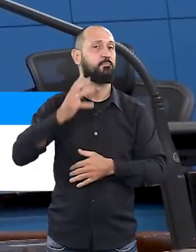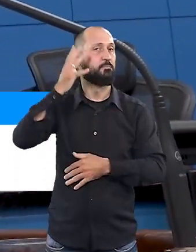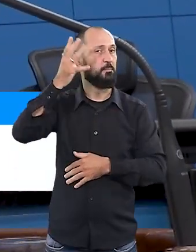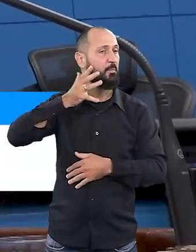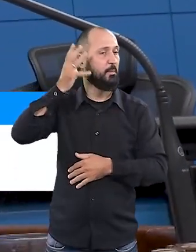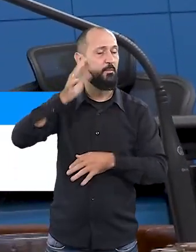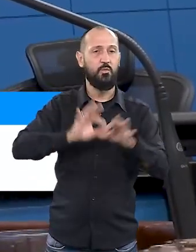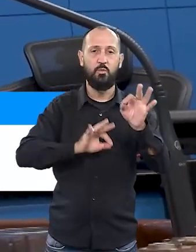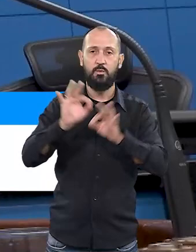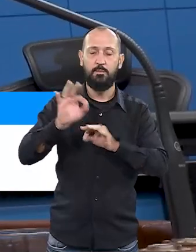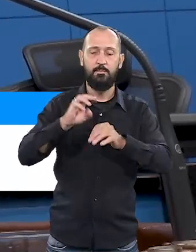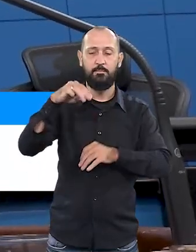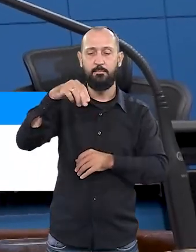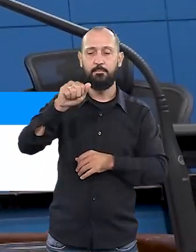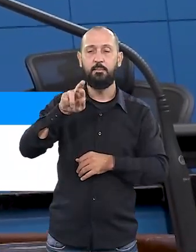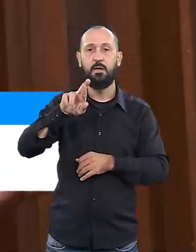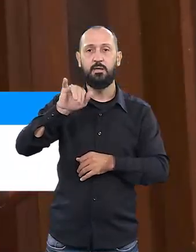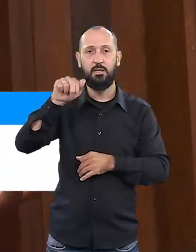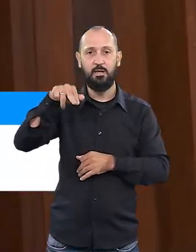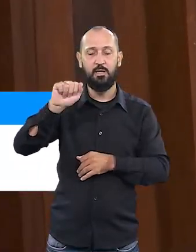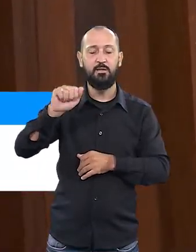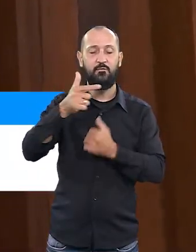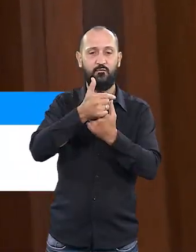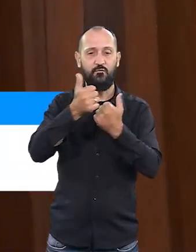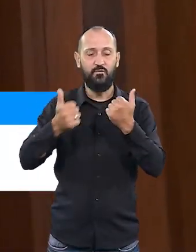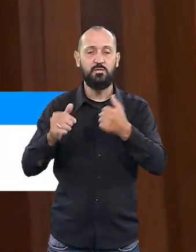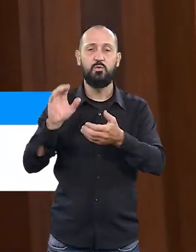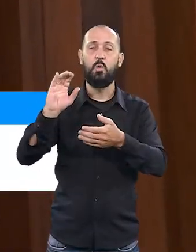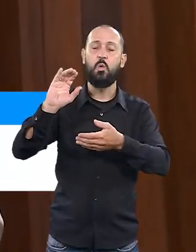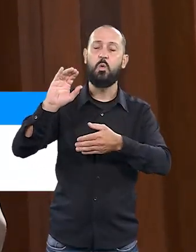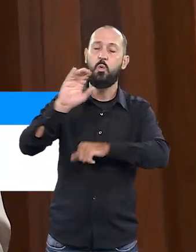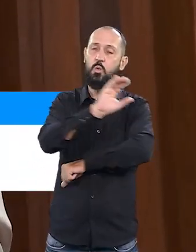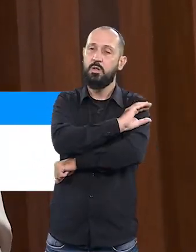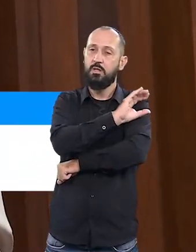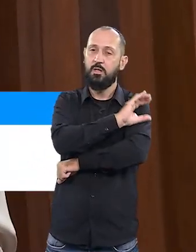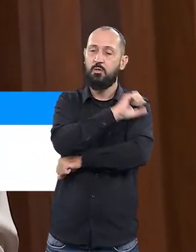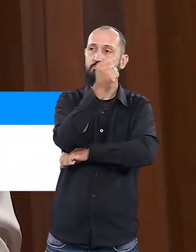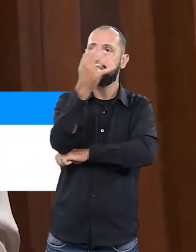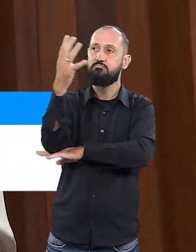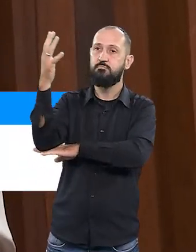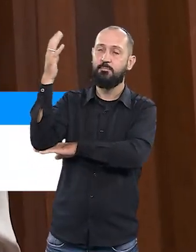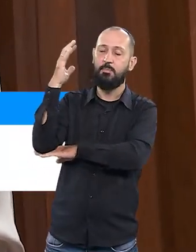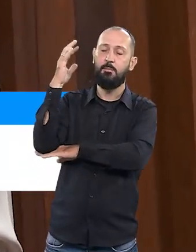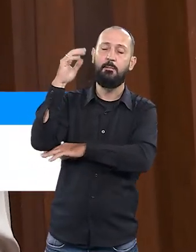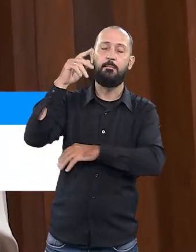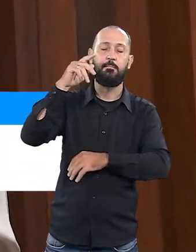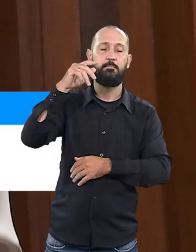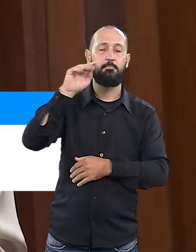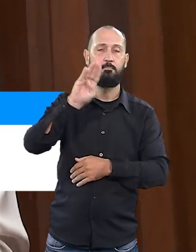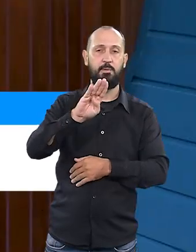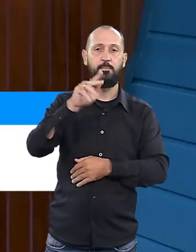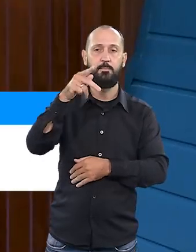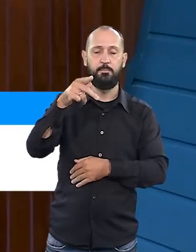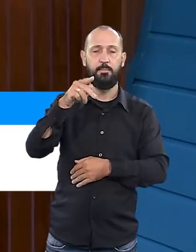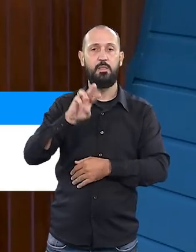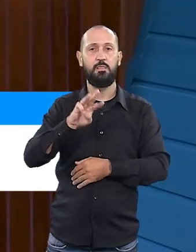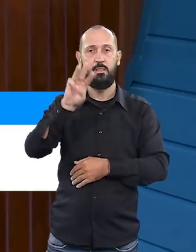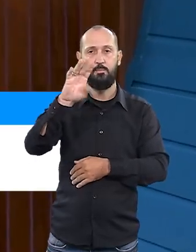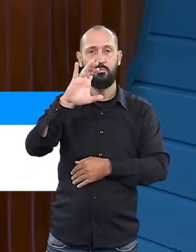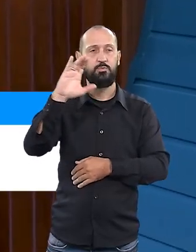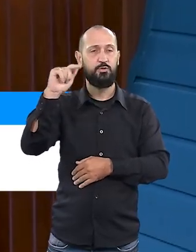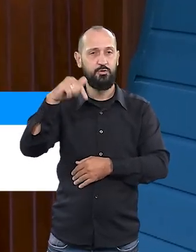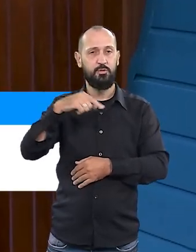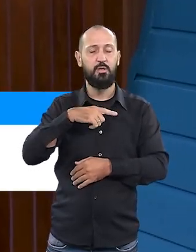palestra foi realizada por Mariana Tomé vice-coordenadora da comissão de Meio Ambiente da bpw Campo Grande em sua